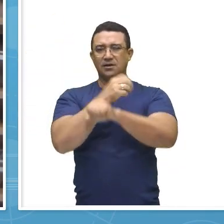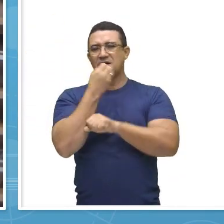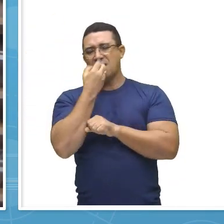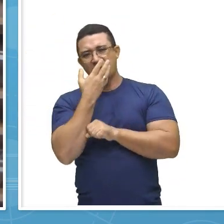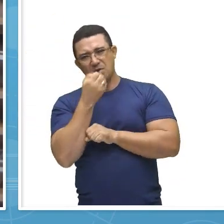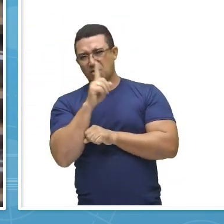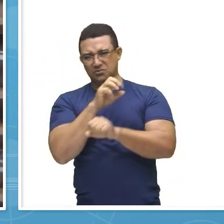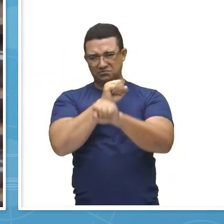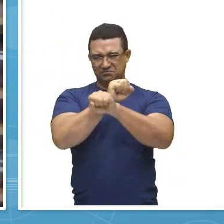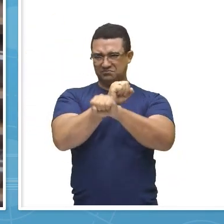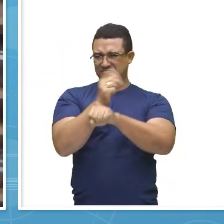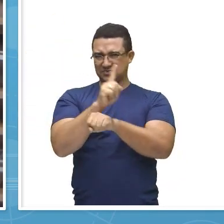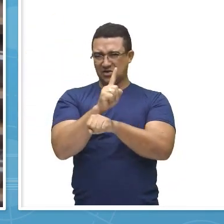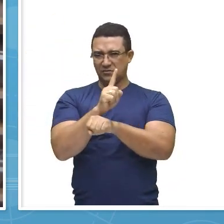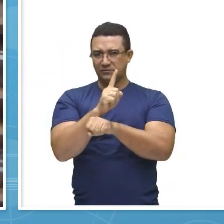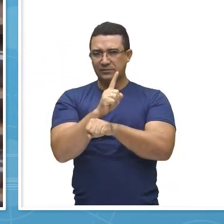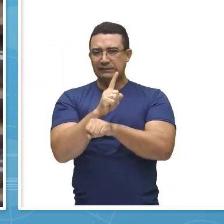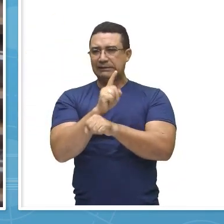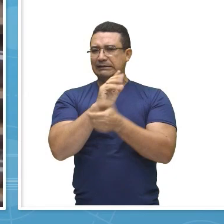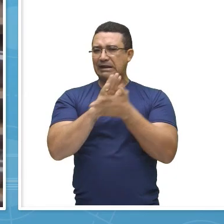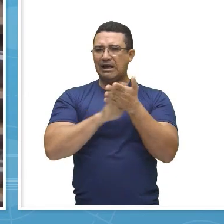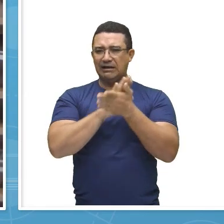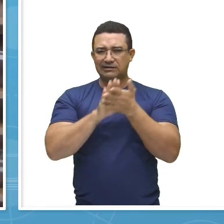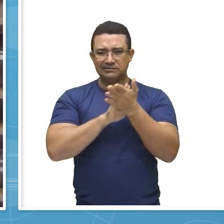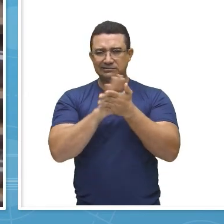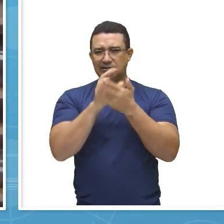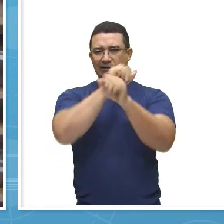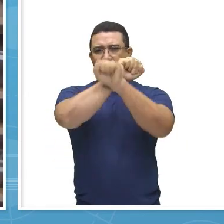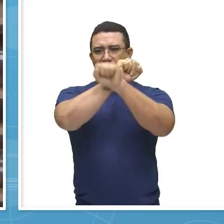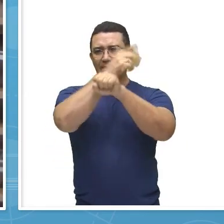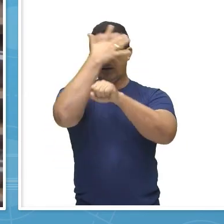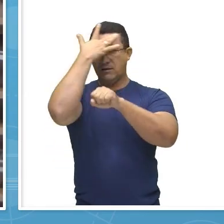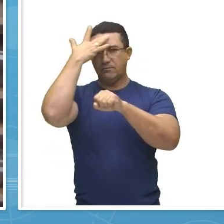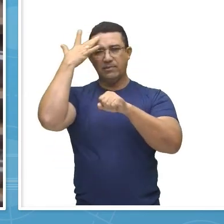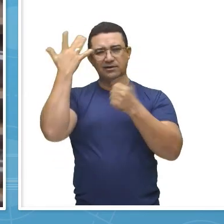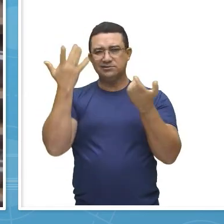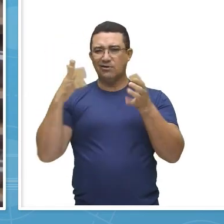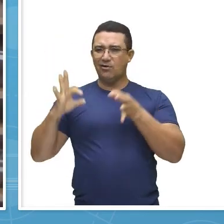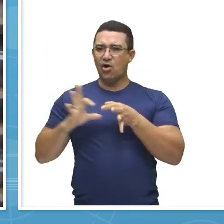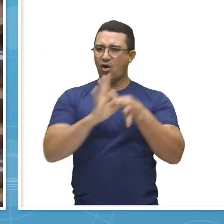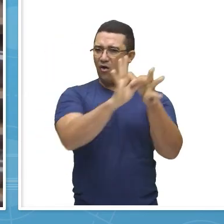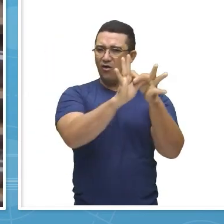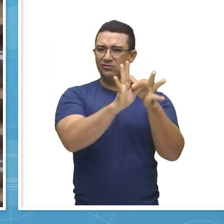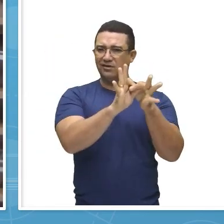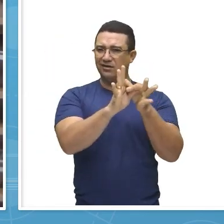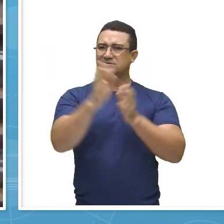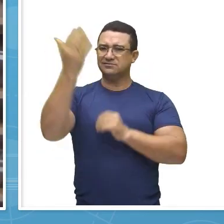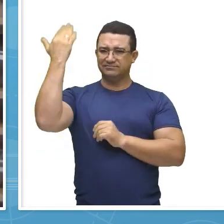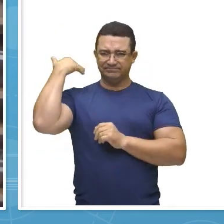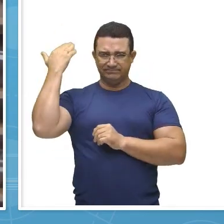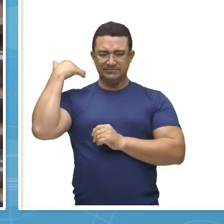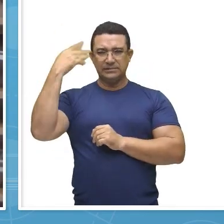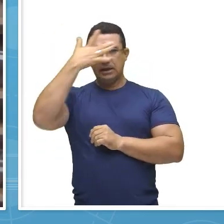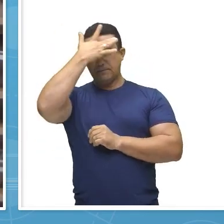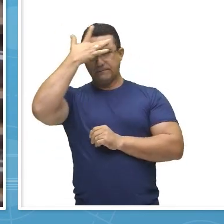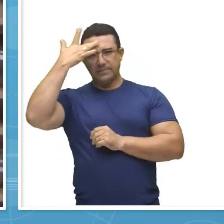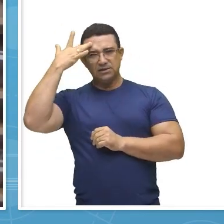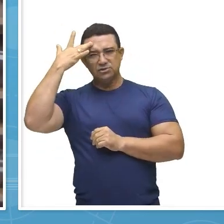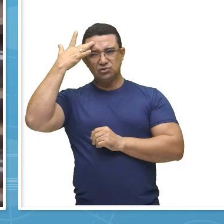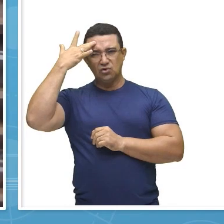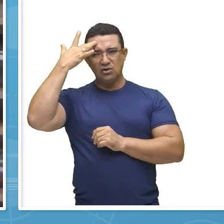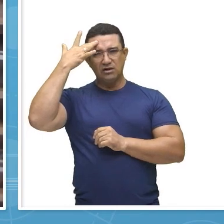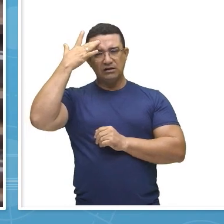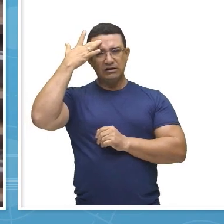de escravização, não é nada interessante todo esse contexto que existiu dessas pessoas que foram arrancadas